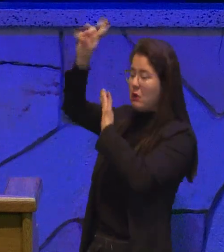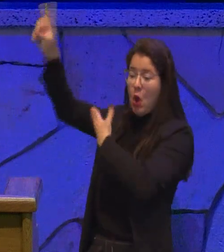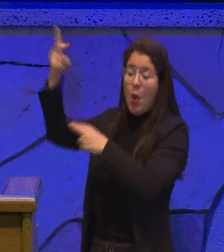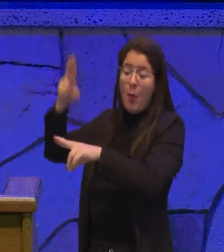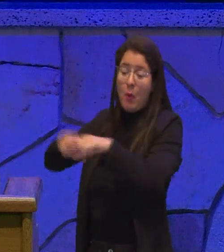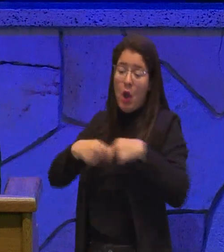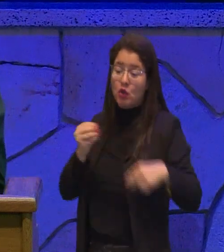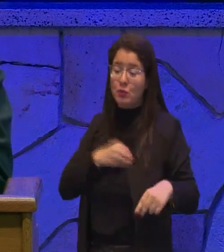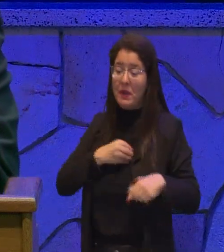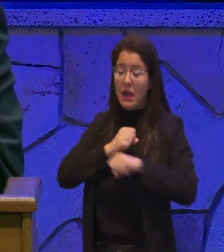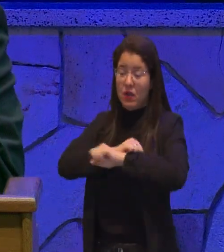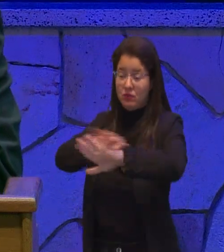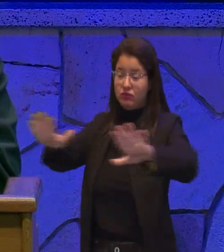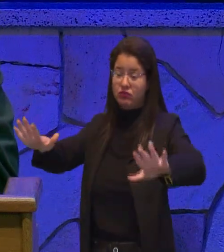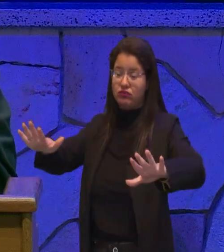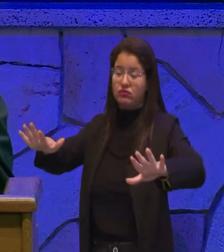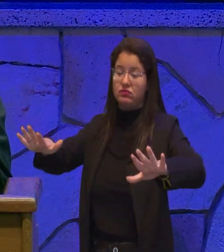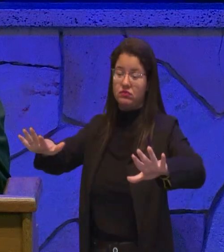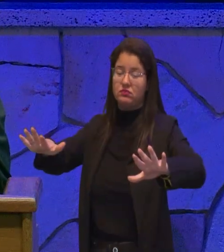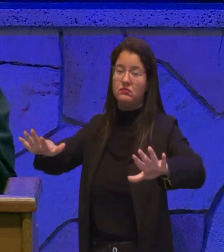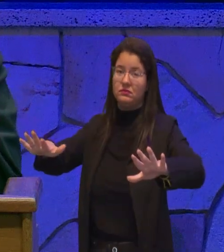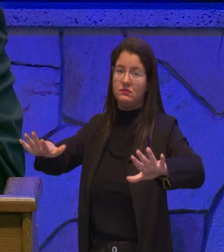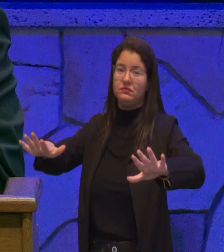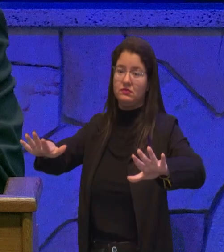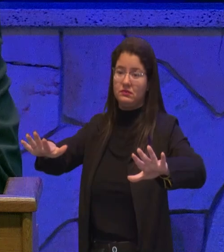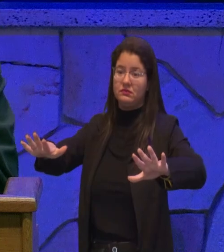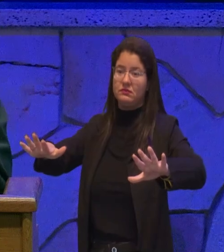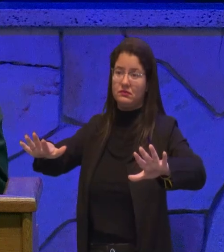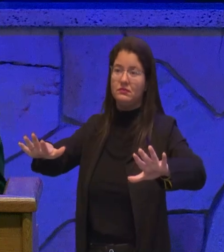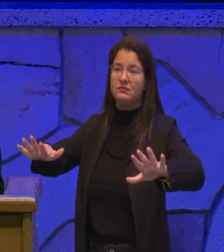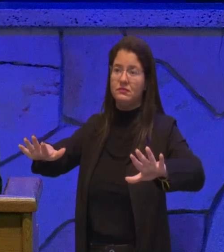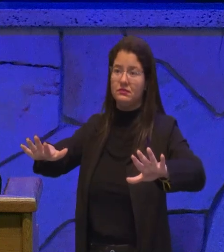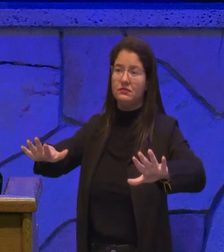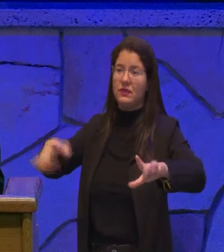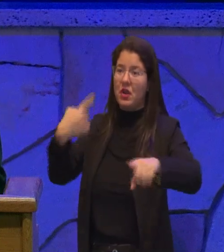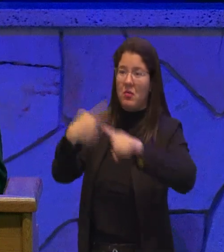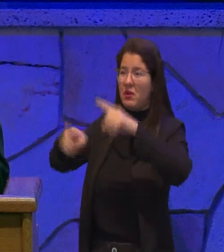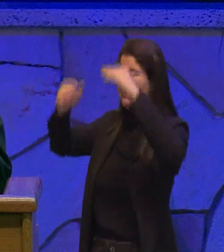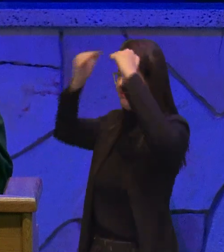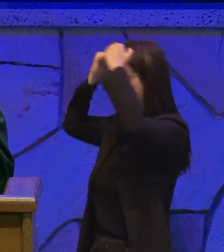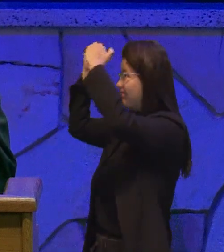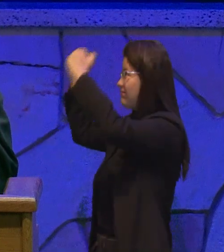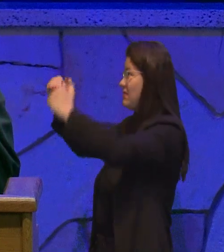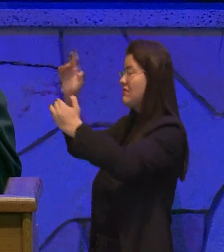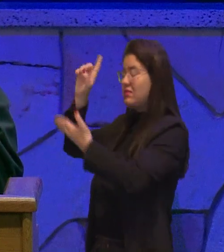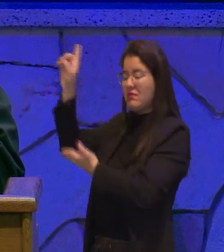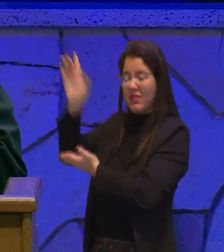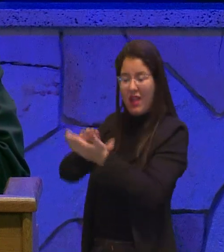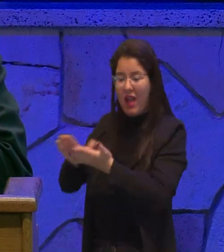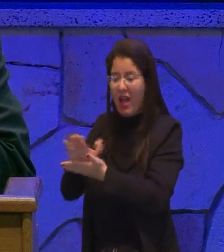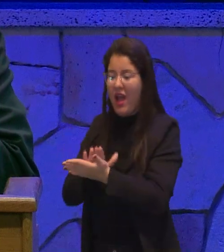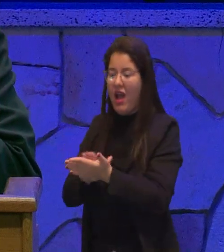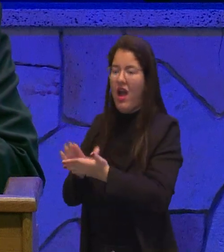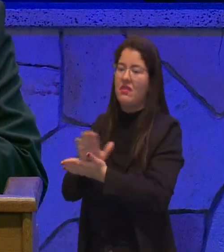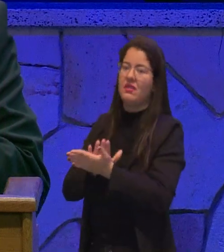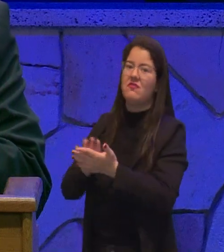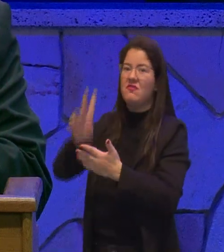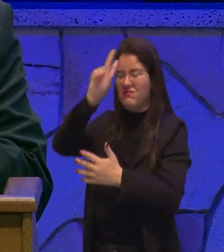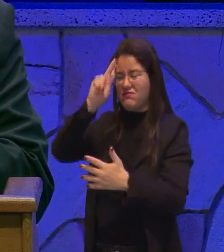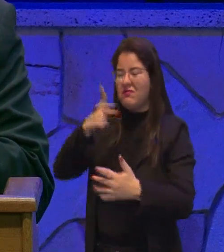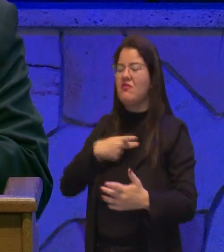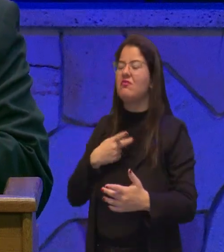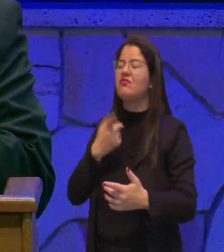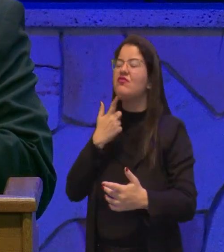segundo o mundo, segundo este mundo, segundo as potestades do espírito de desobediência, as inclinações da carne e